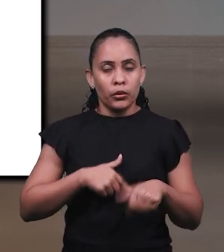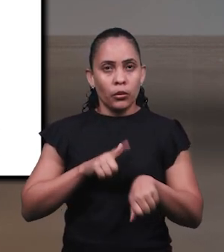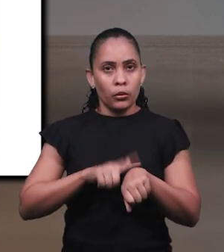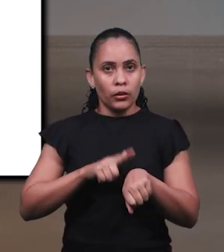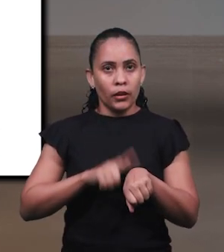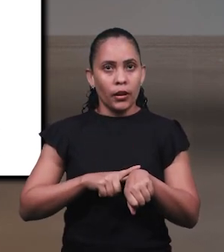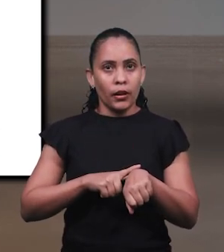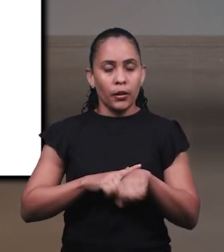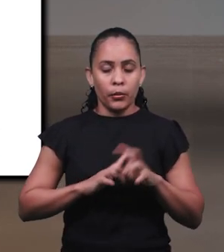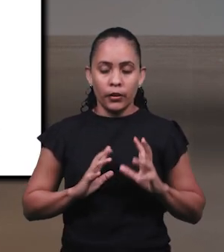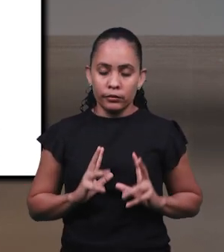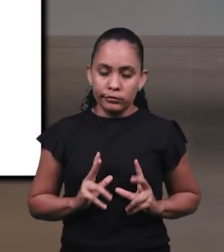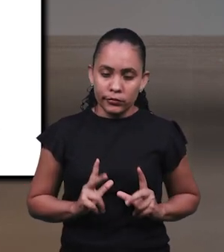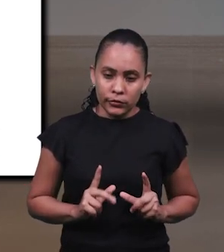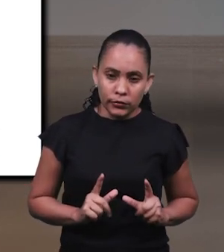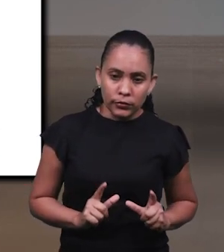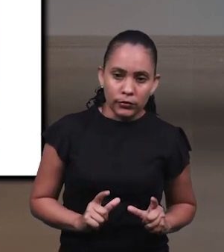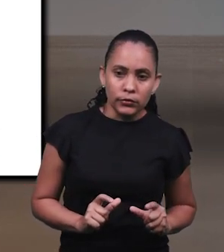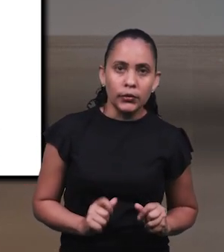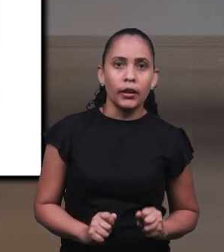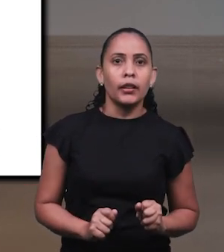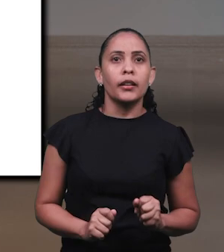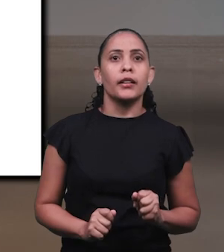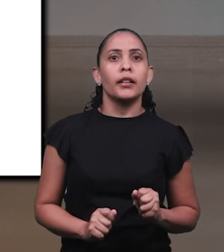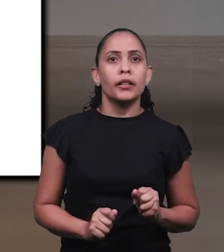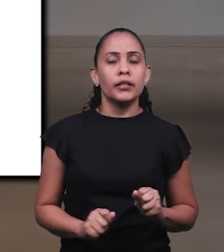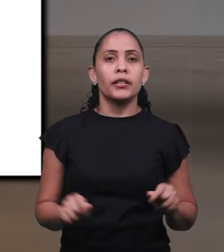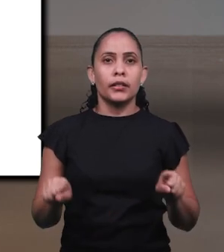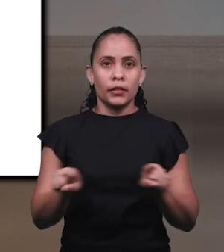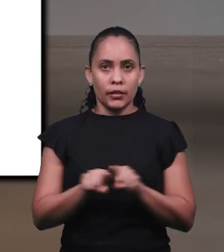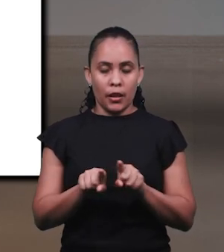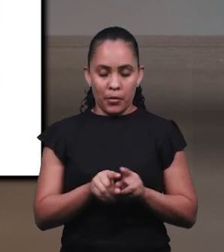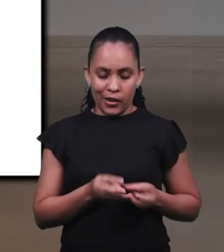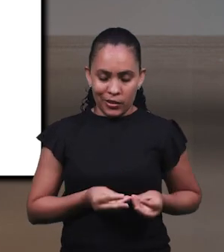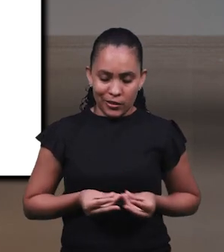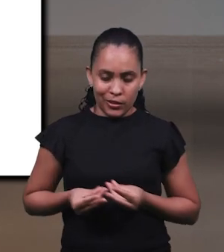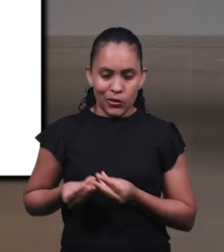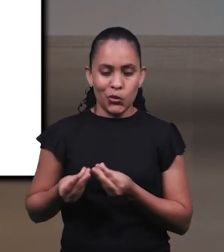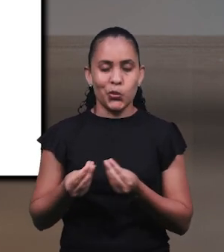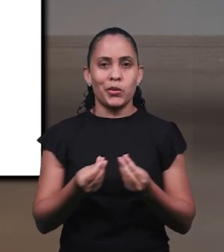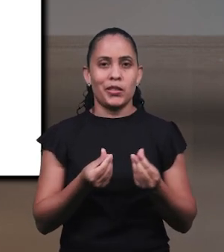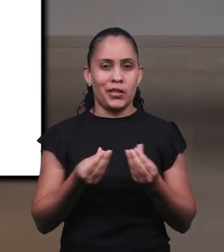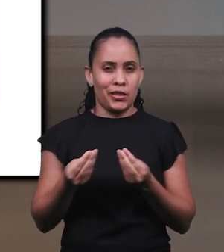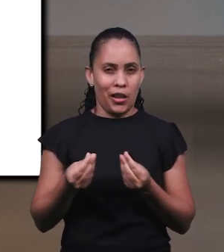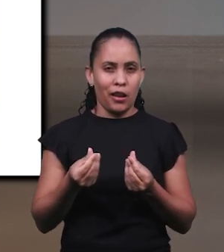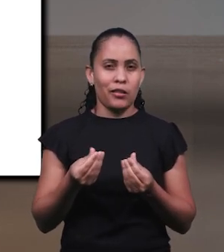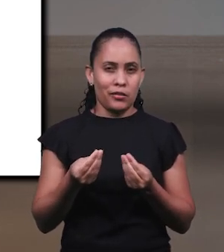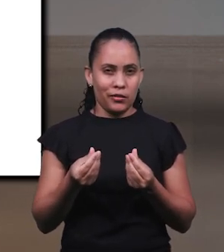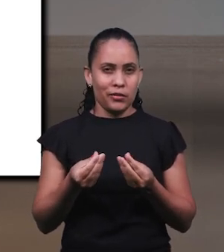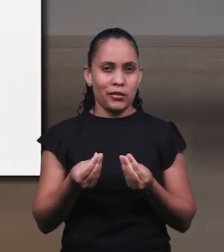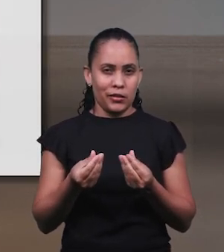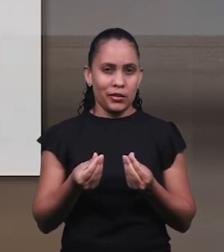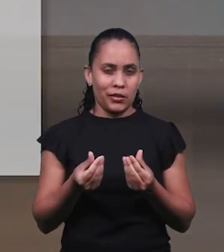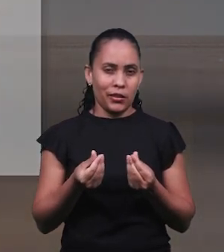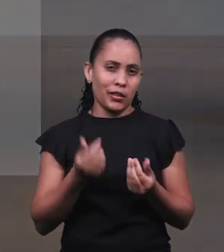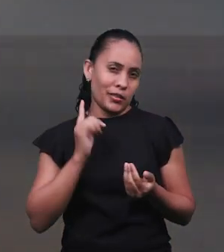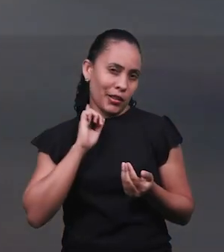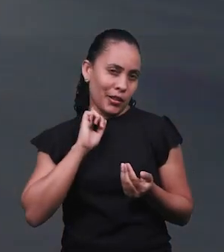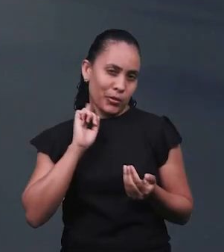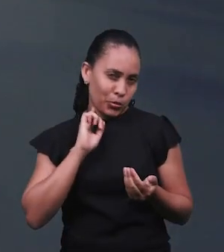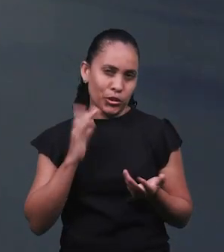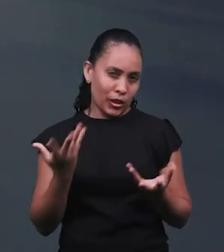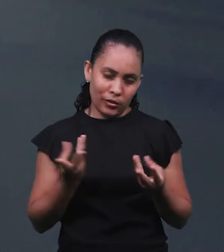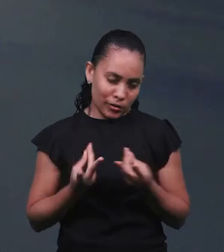aí drena. E na hora que drena, sai também essas, vamos dizer assim, essa sujidade do